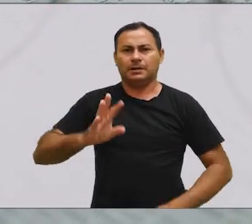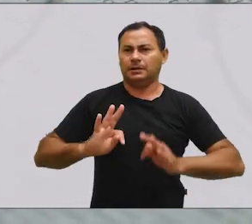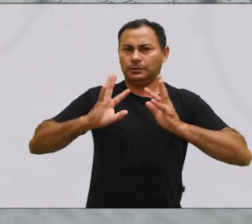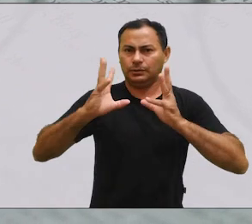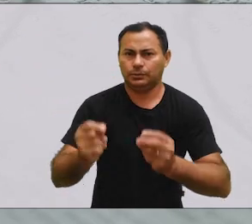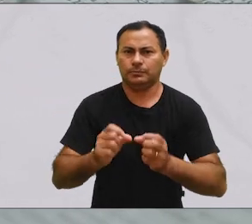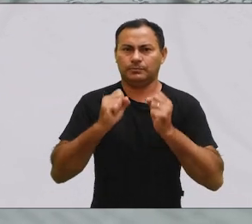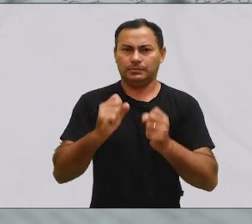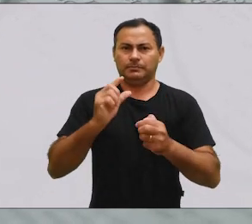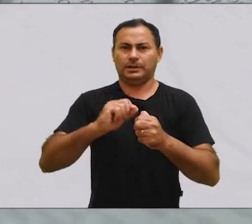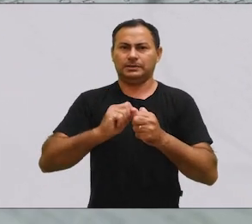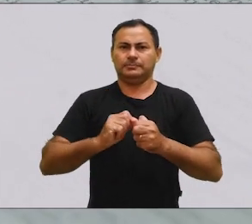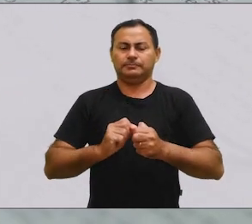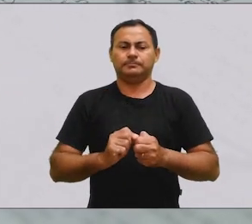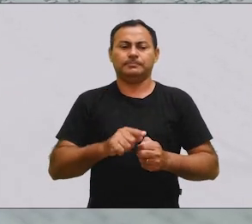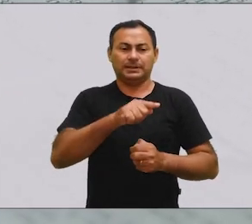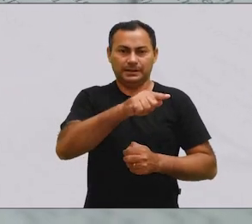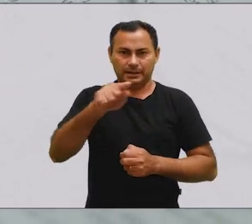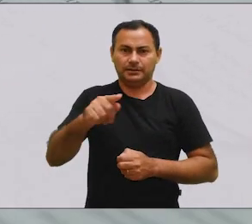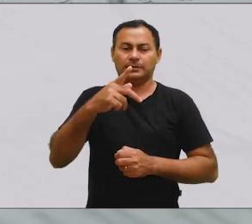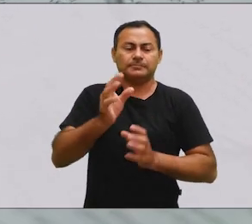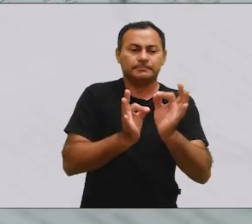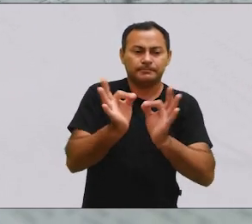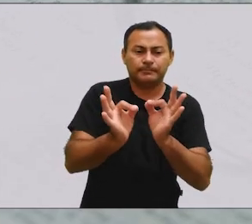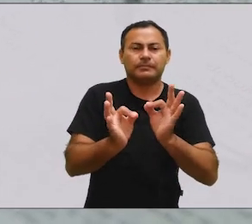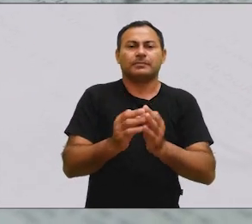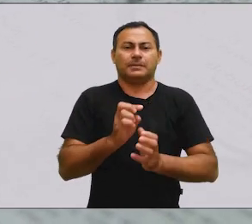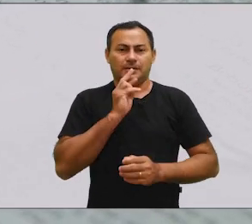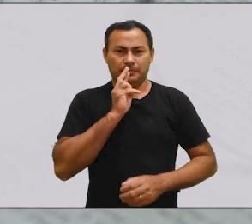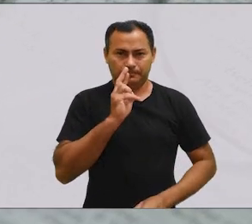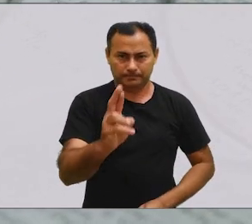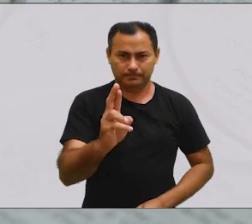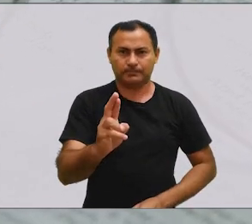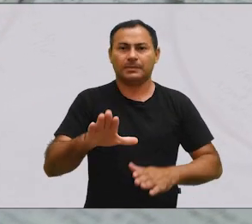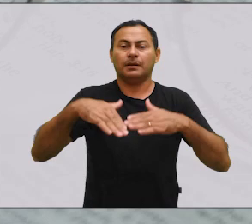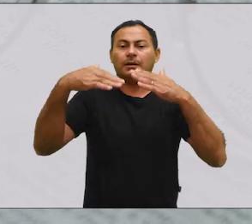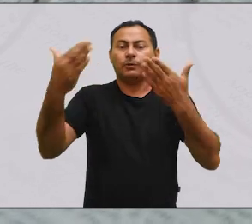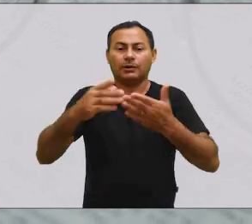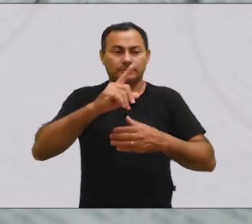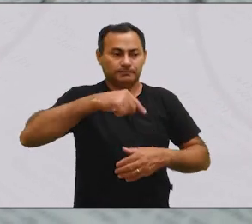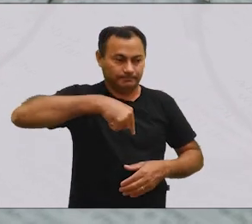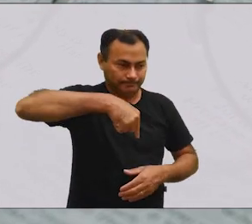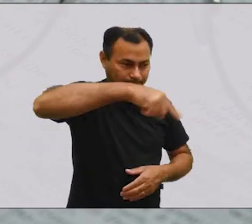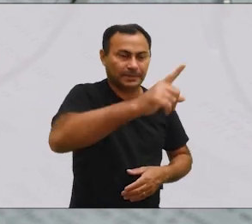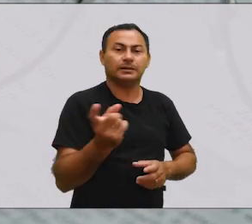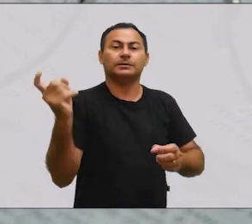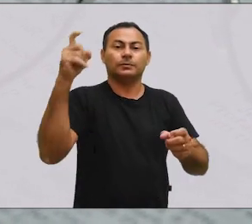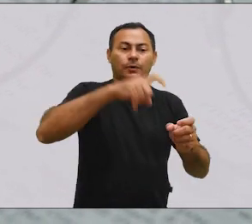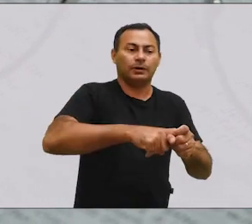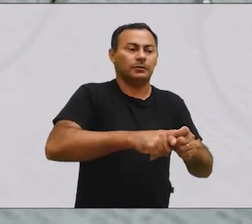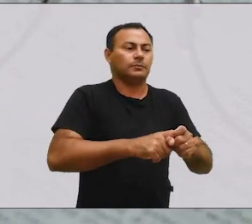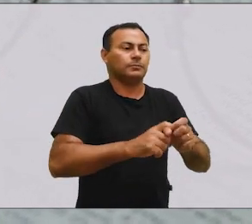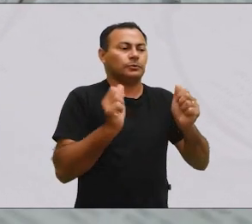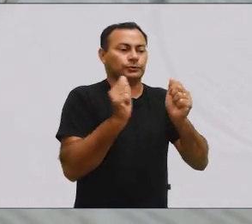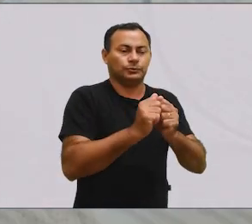de tudo que pudesse fazer deles, a sua solução e a sua resposta quando ele os enviasse de volta